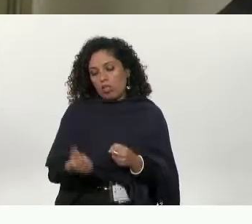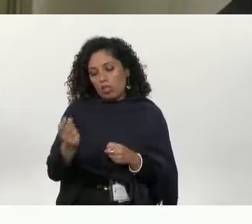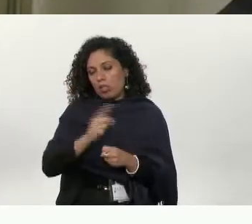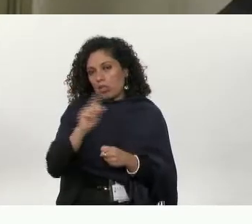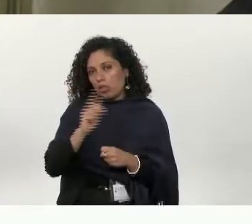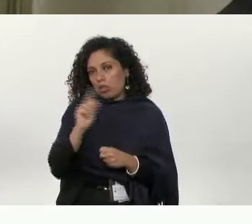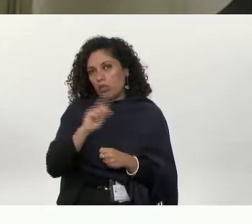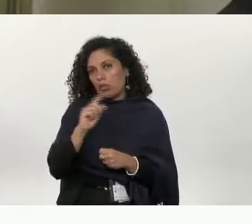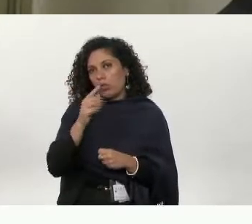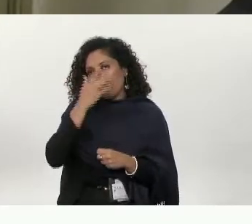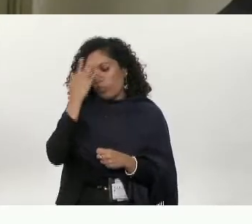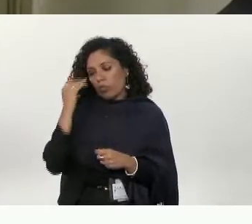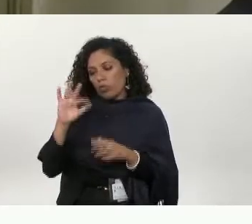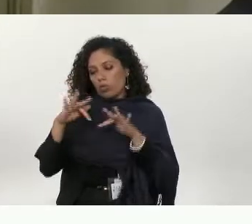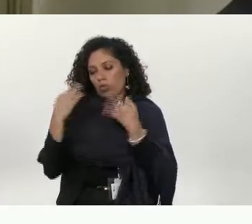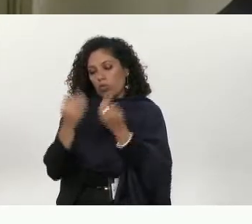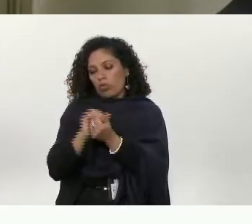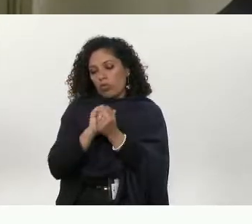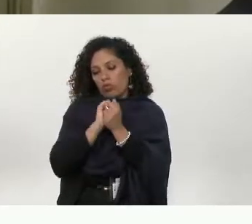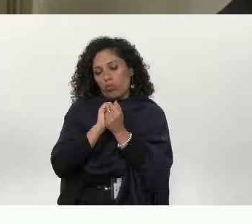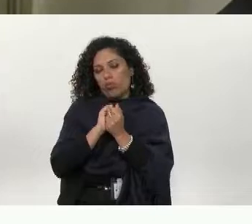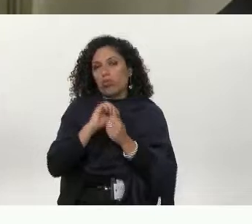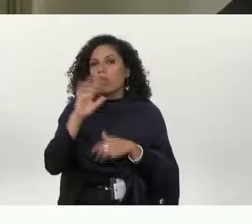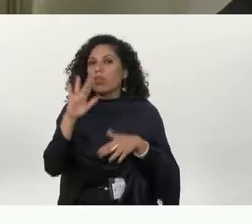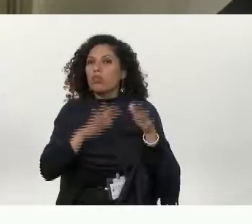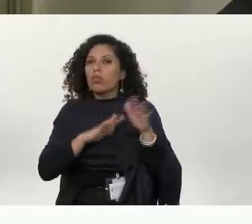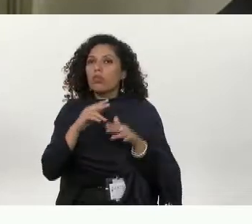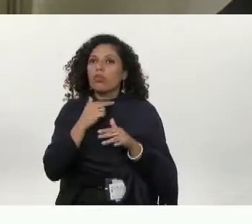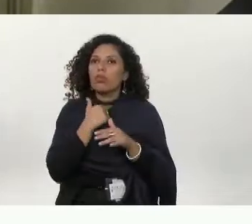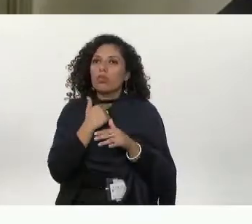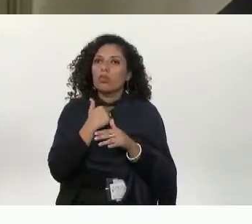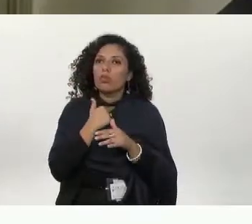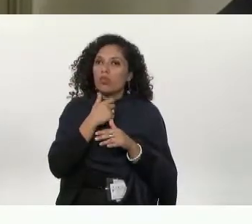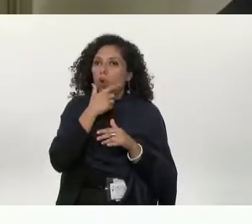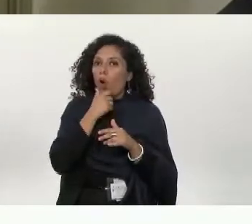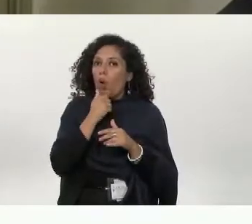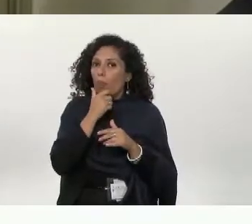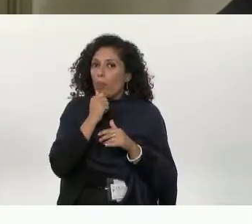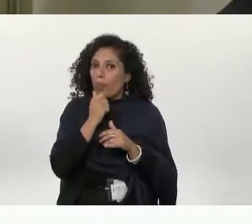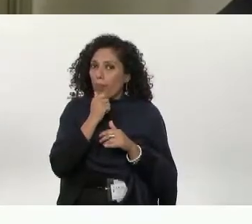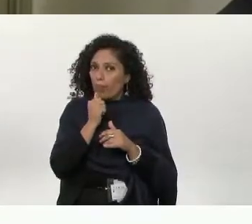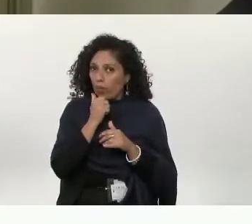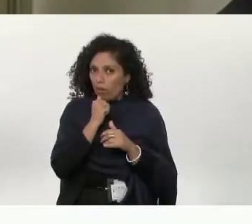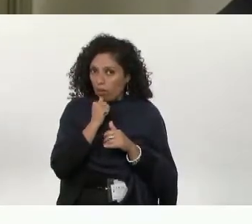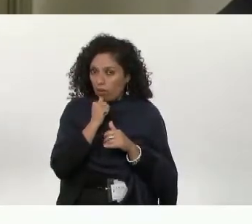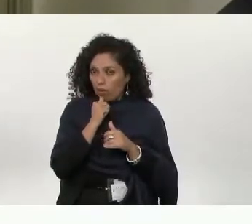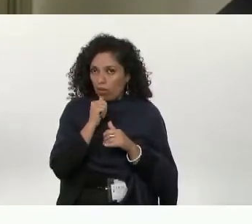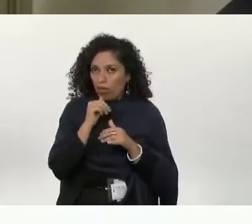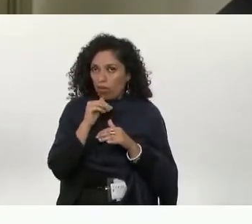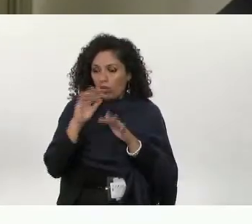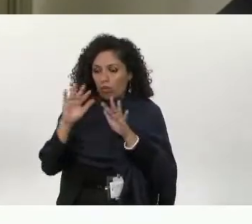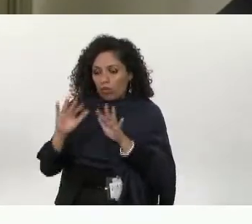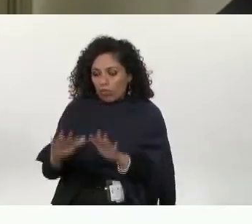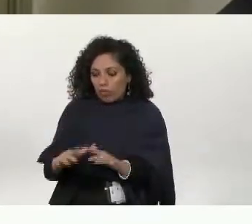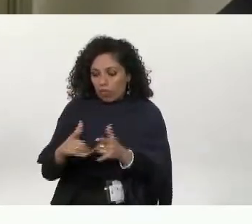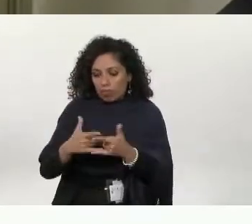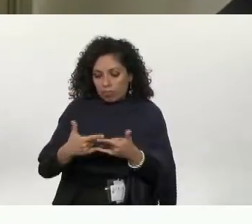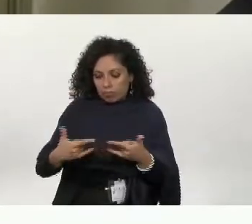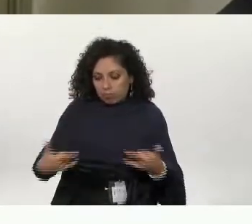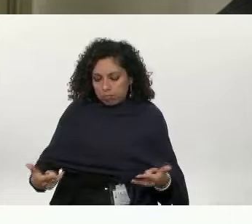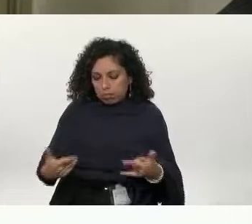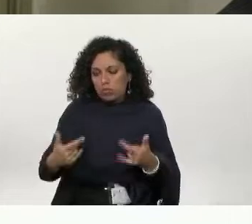vezes, não tinha restrição, era o paciente masculino, um acompanhante masculino, ficar na enfermaria com a